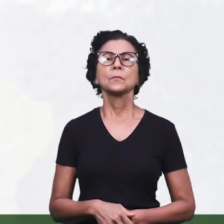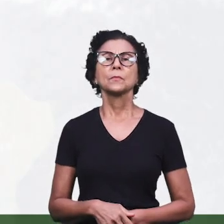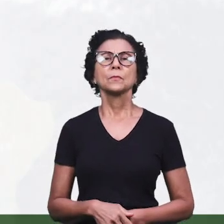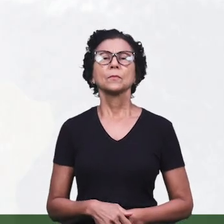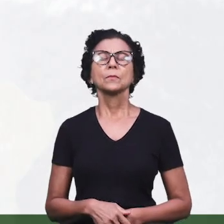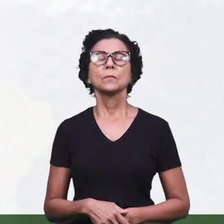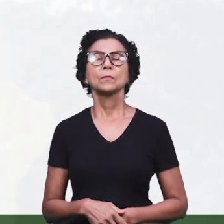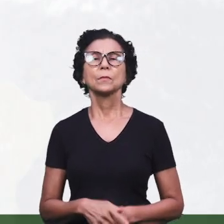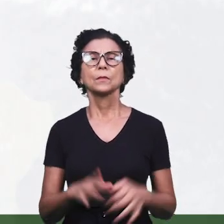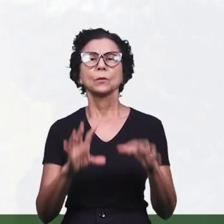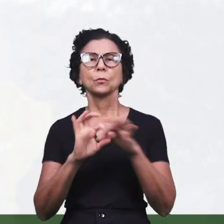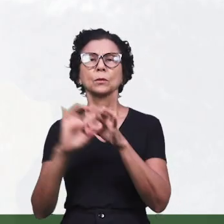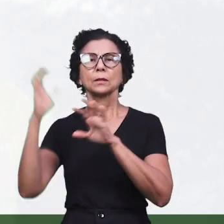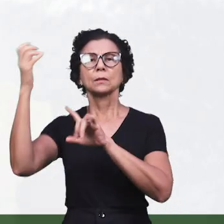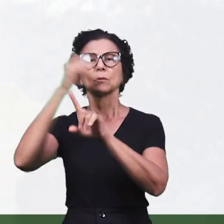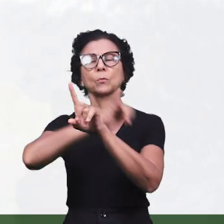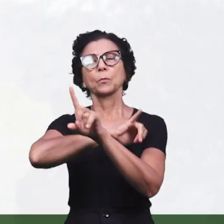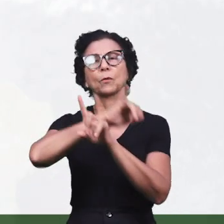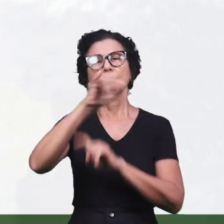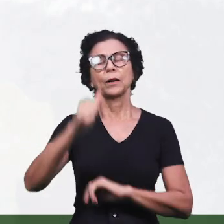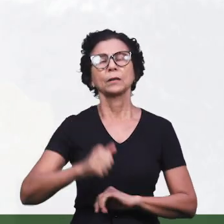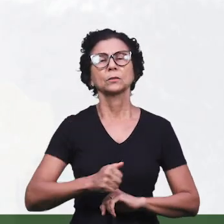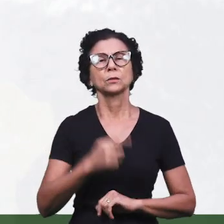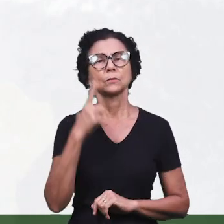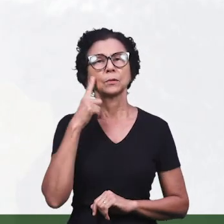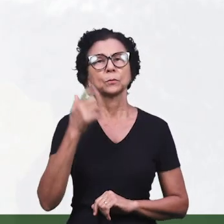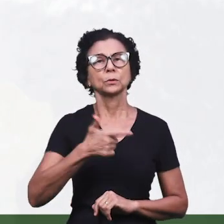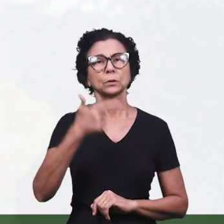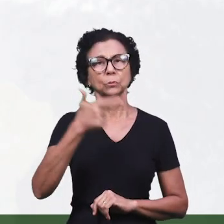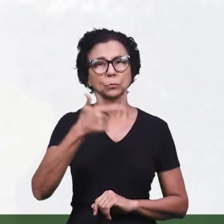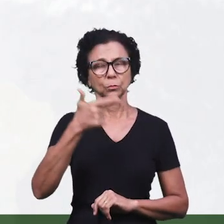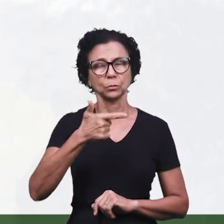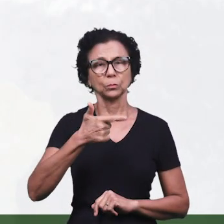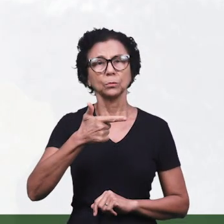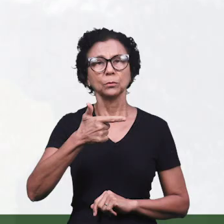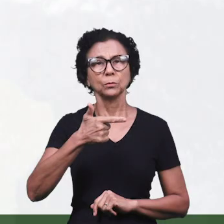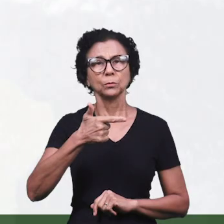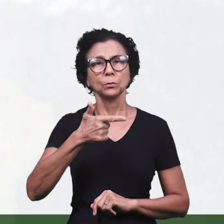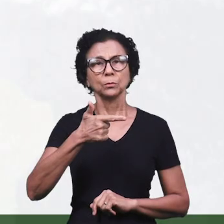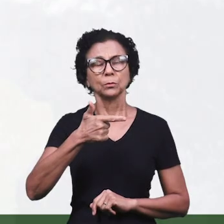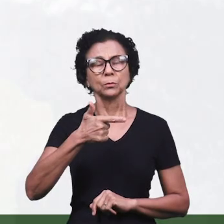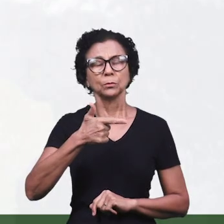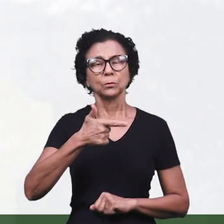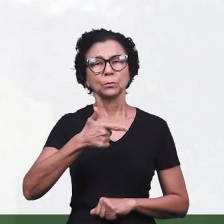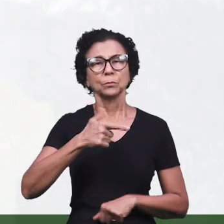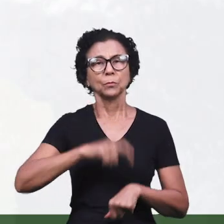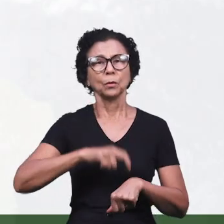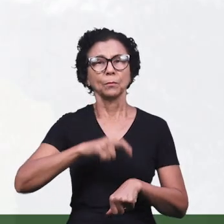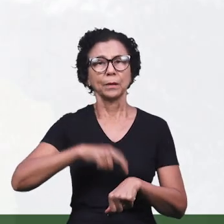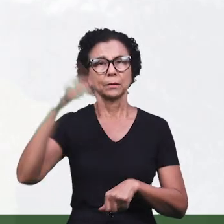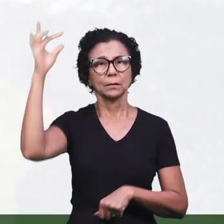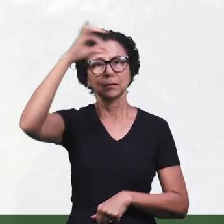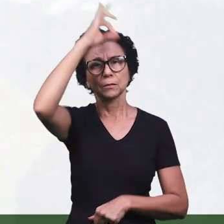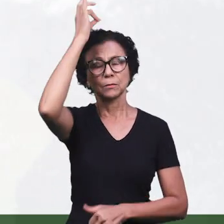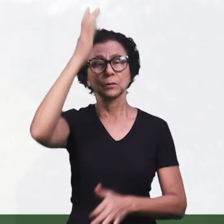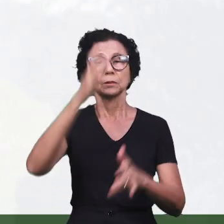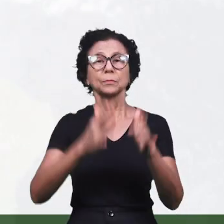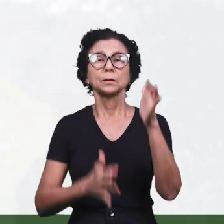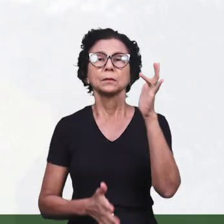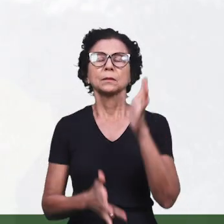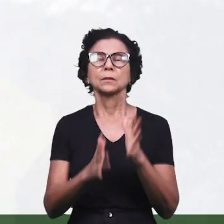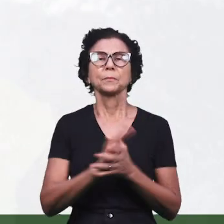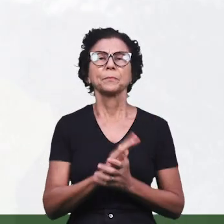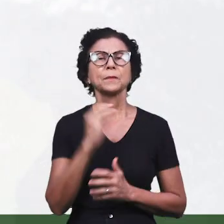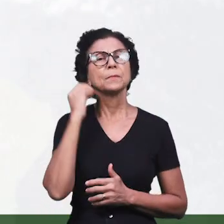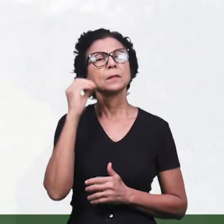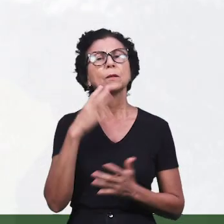profeticamente o segundo derramamento do Espírito Santo. E a pergunta é, em que momento essa